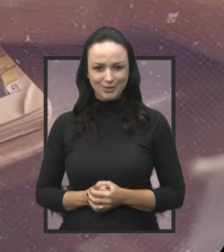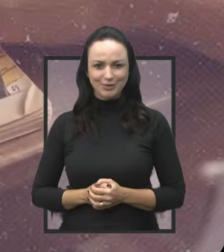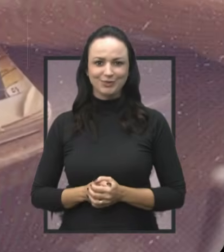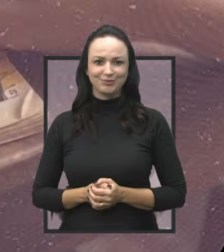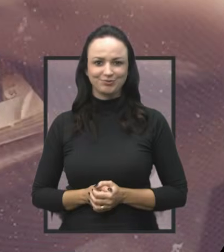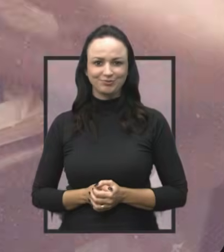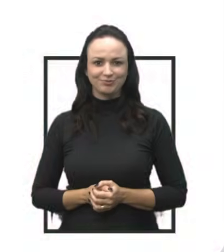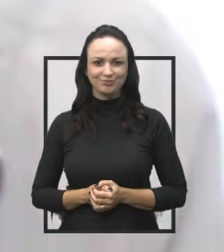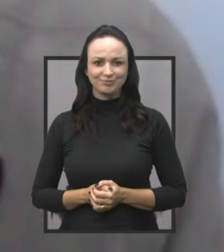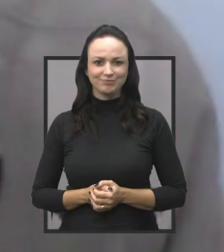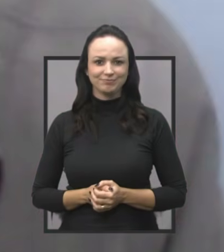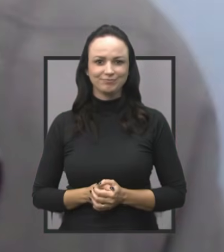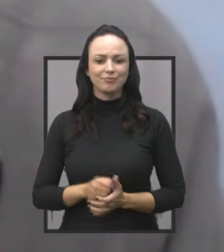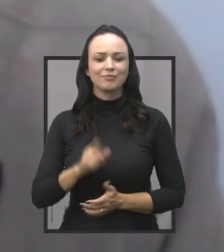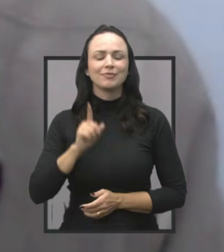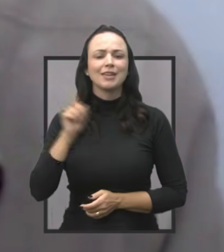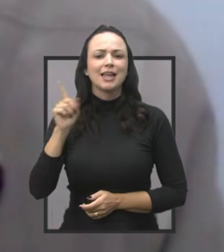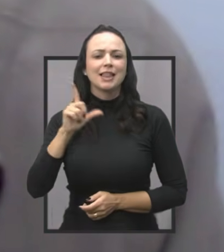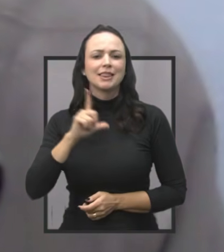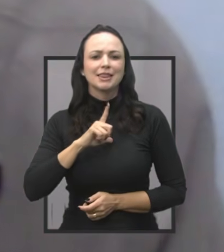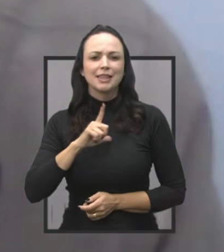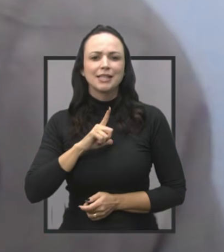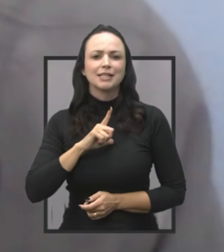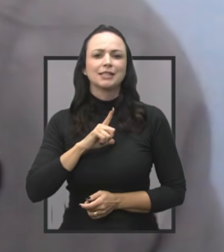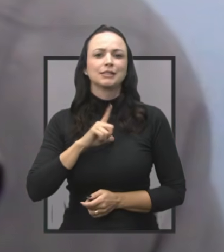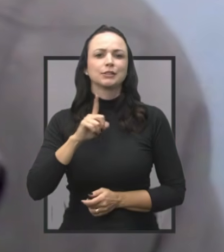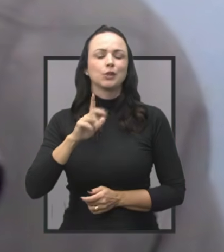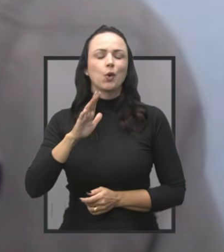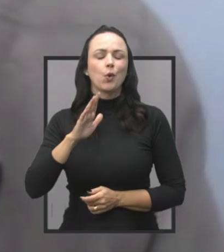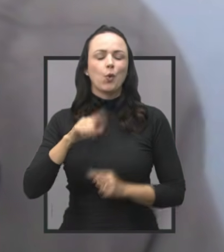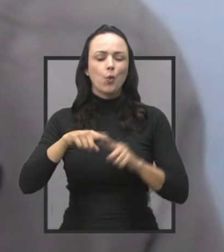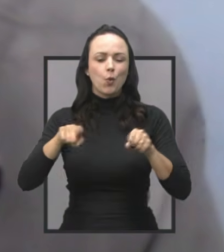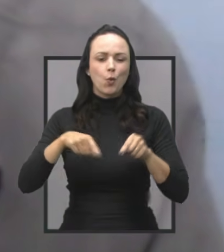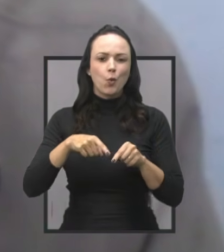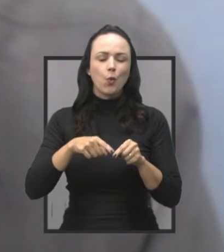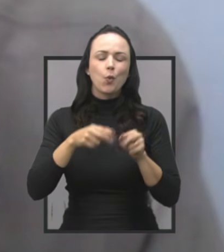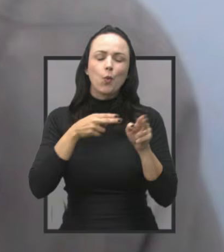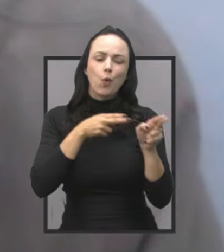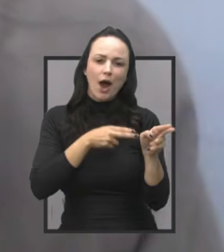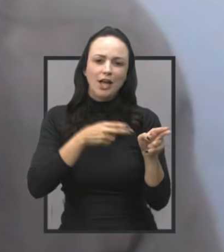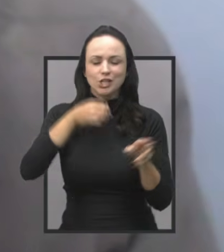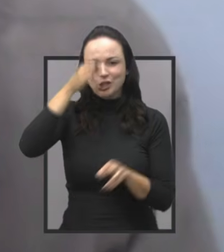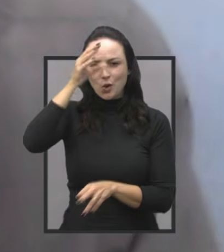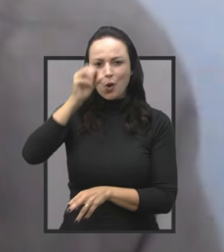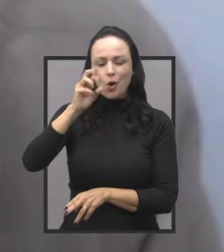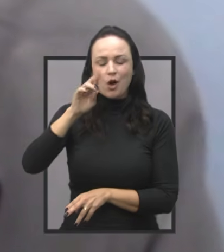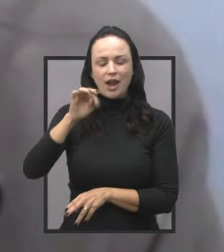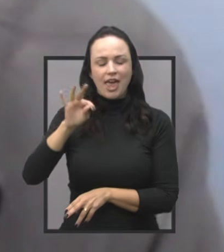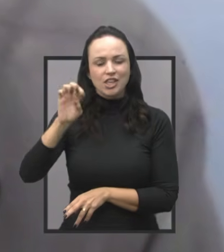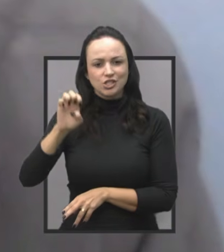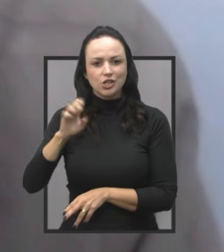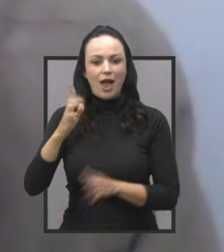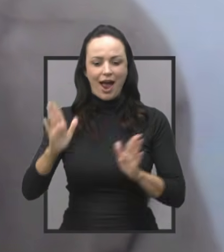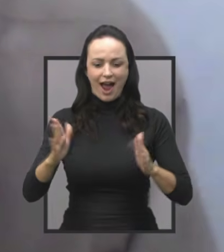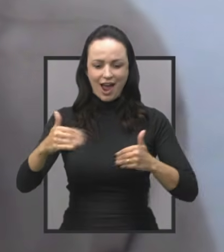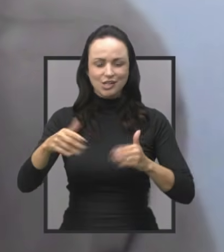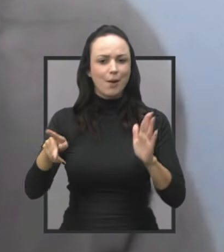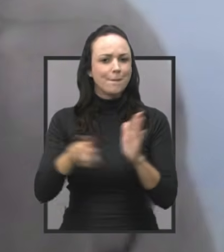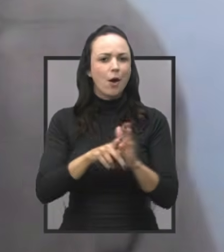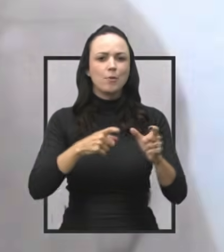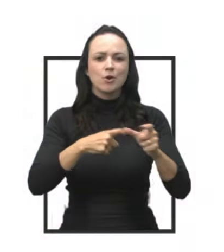comprando. Ele tinha no quarto do meu tio Oreste uma caixa de gibi.